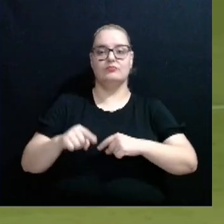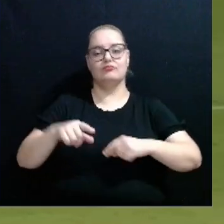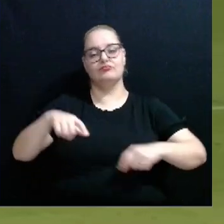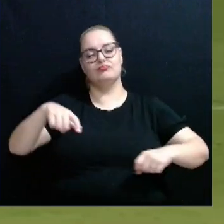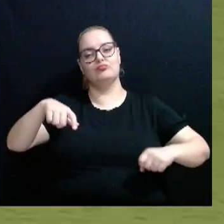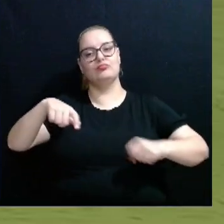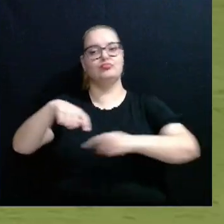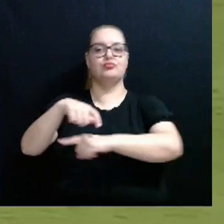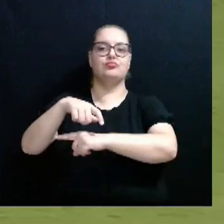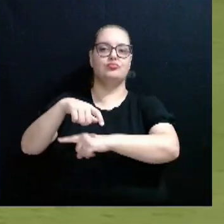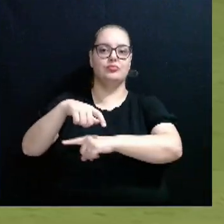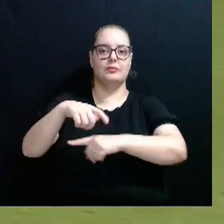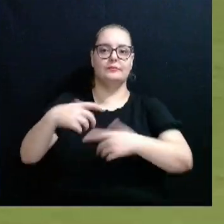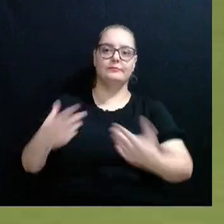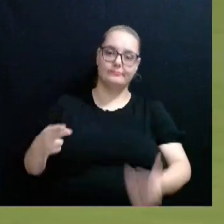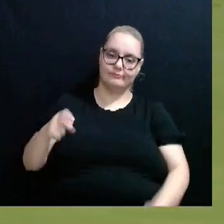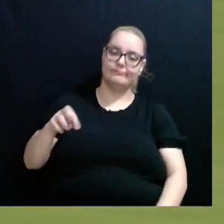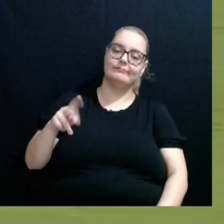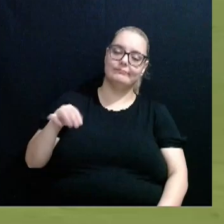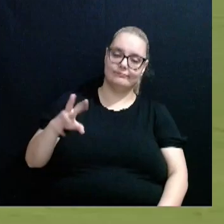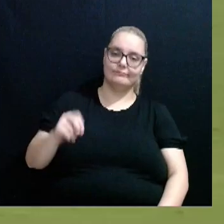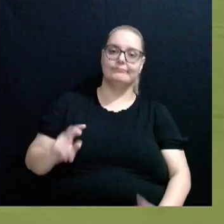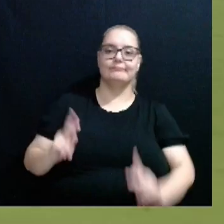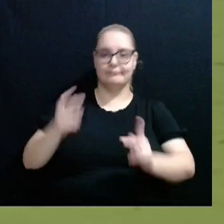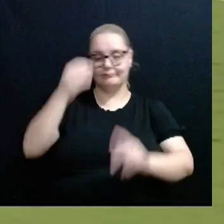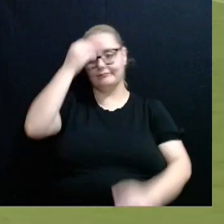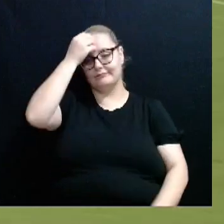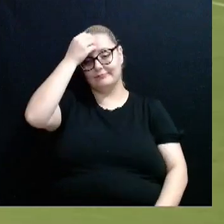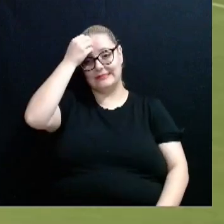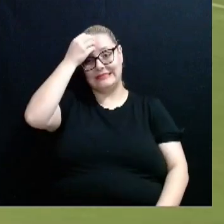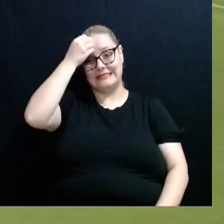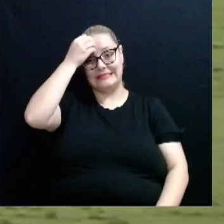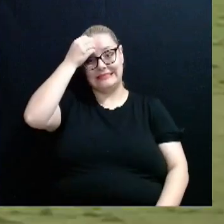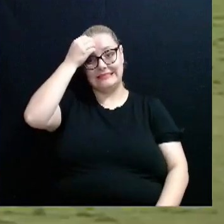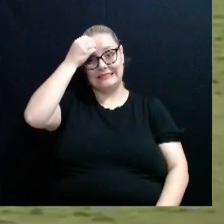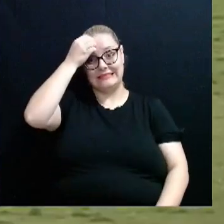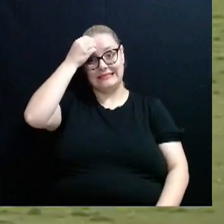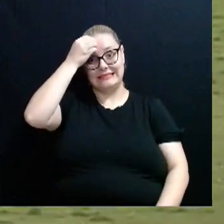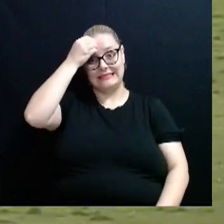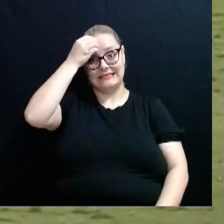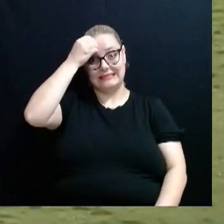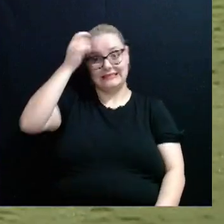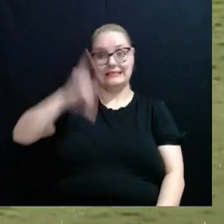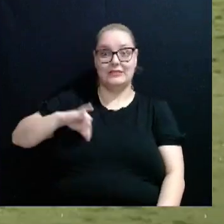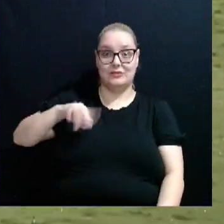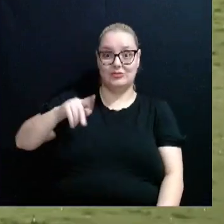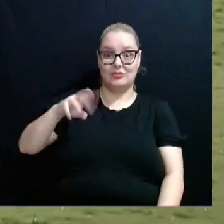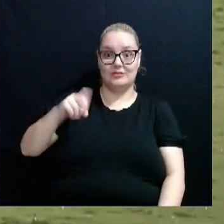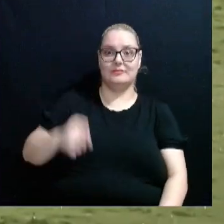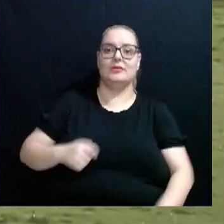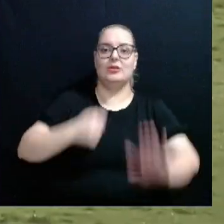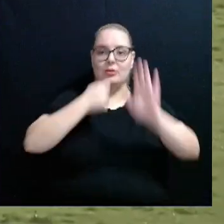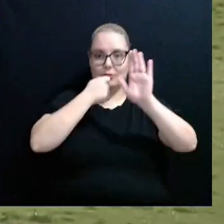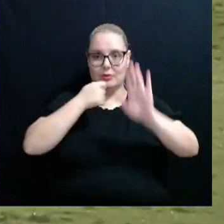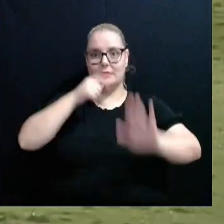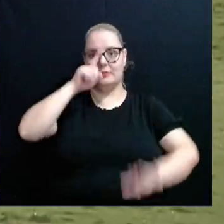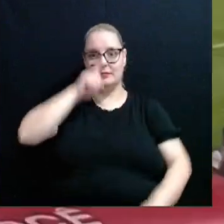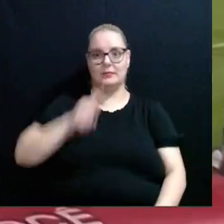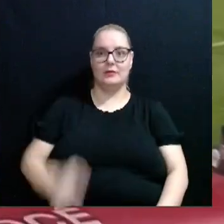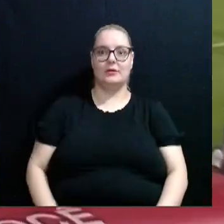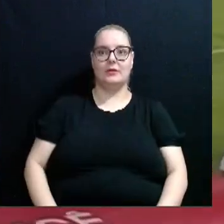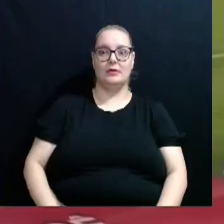o Náutico. Ainda tem tempo de Jonathan Cafu receber o cartão vermelho e a Ponte Preta ficar com 2 a